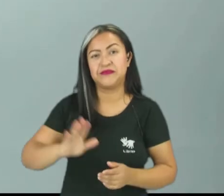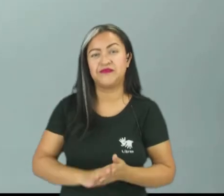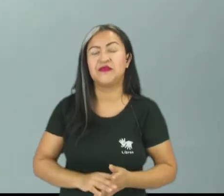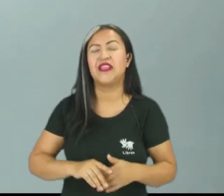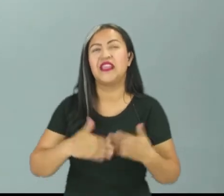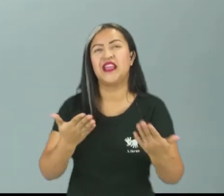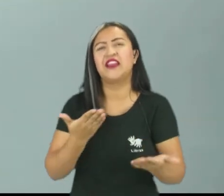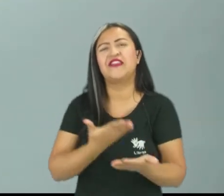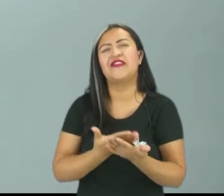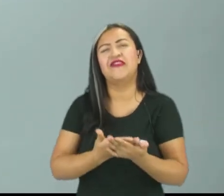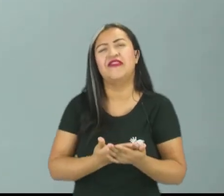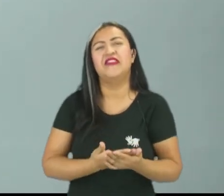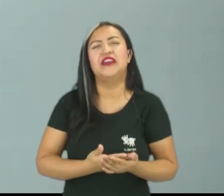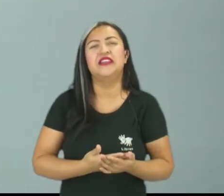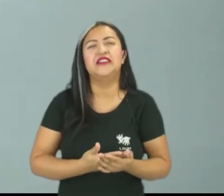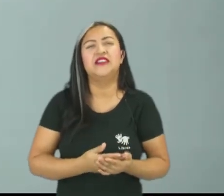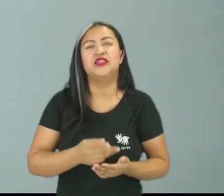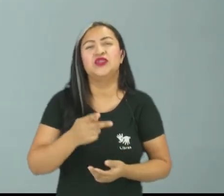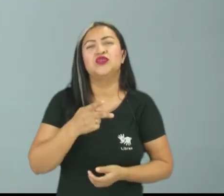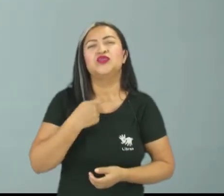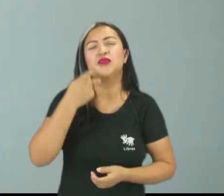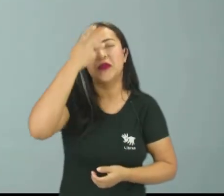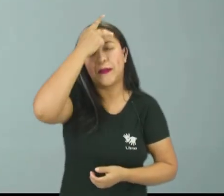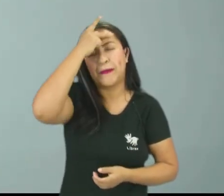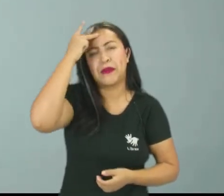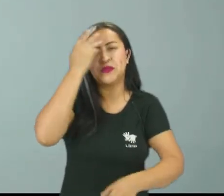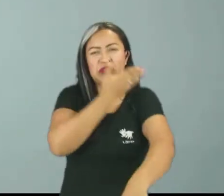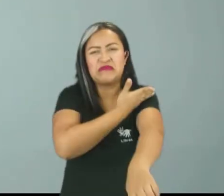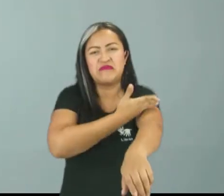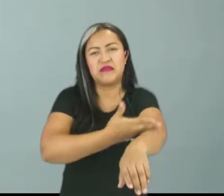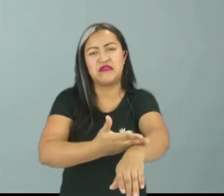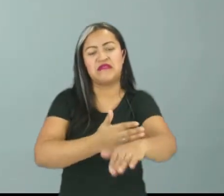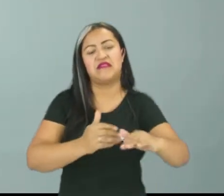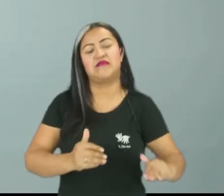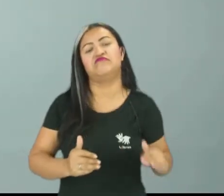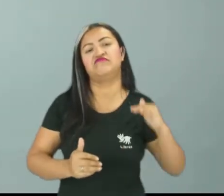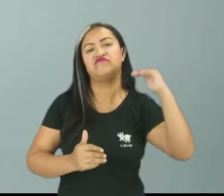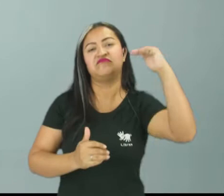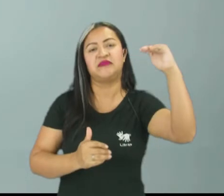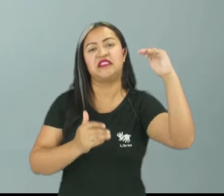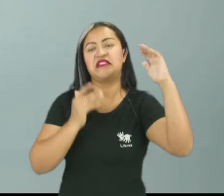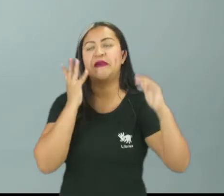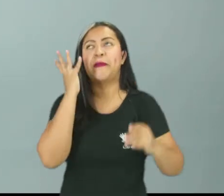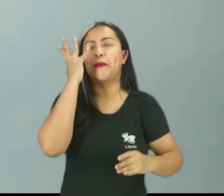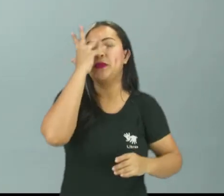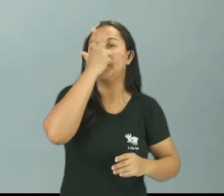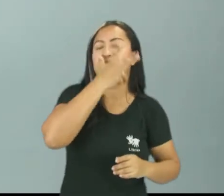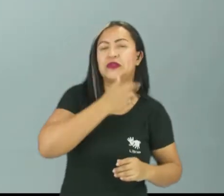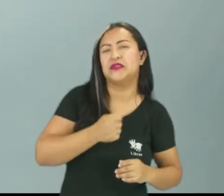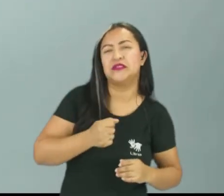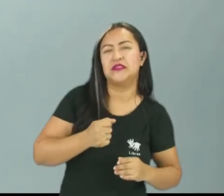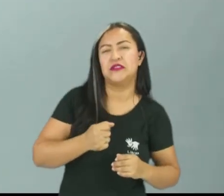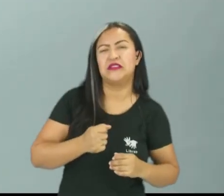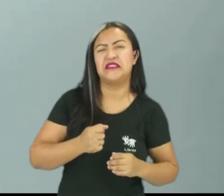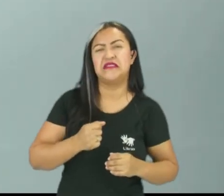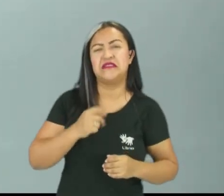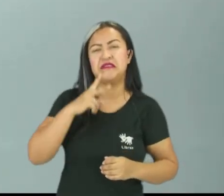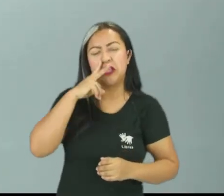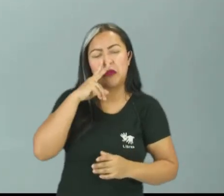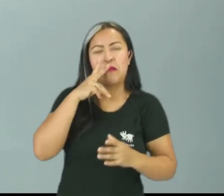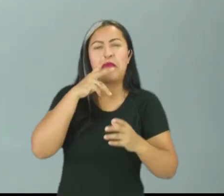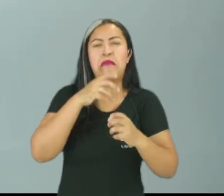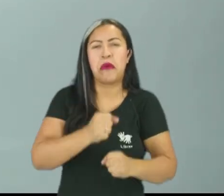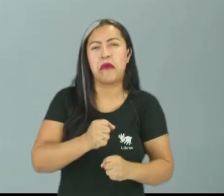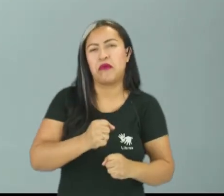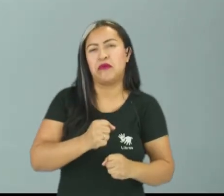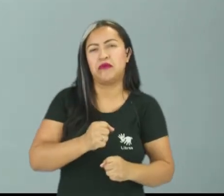falando do fardo do homem branco, né? Esse homem branco superior, o belo, que pode aí, que é mais inteligente, que ele